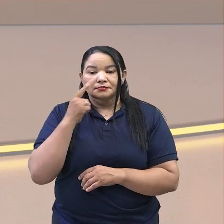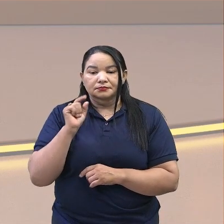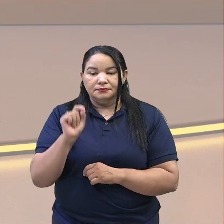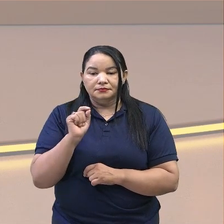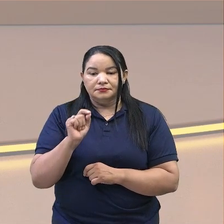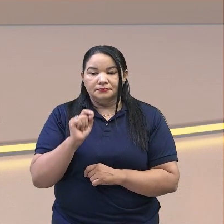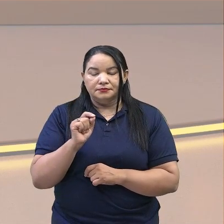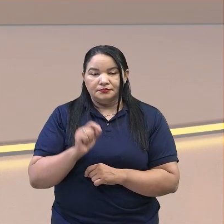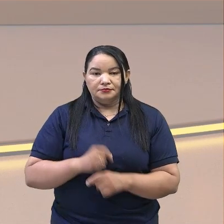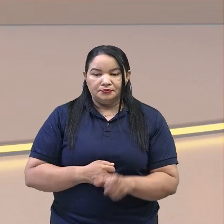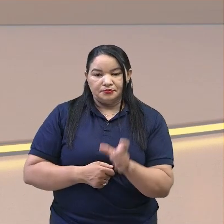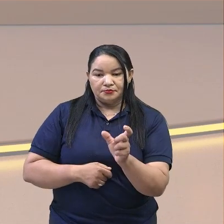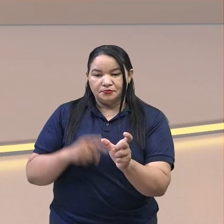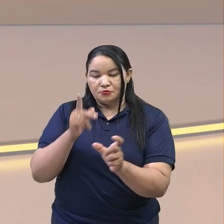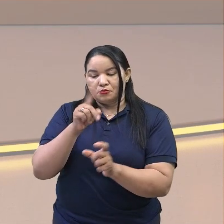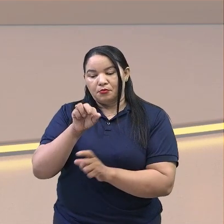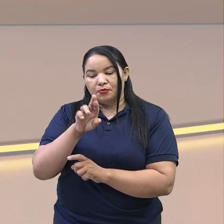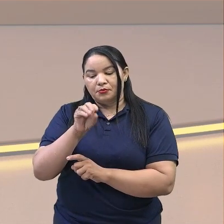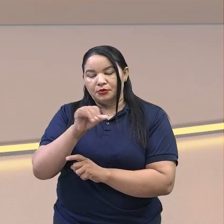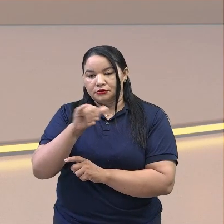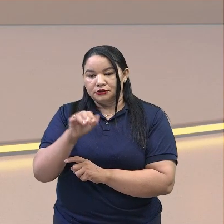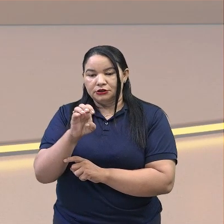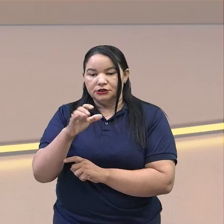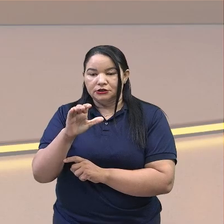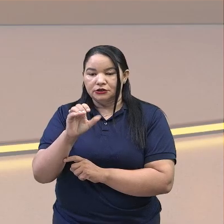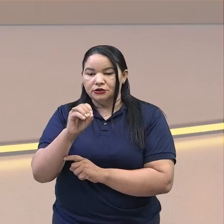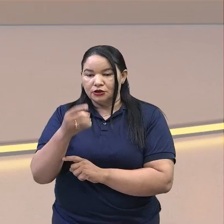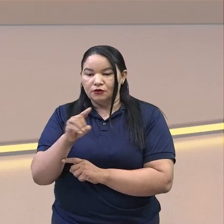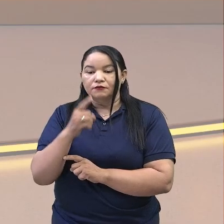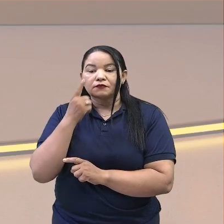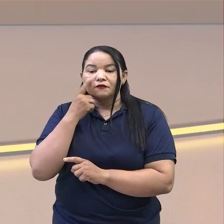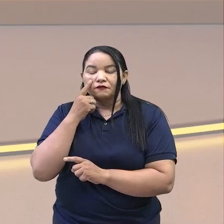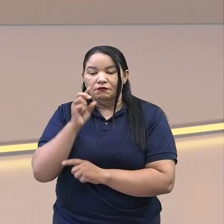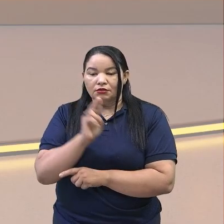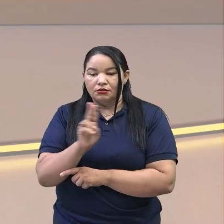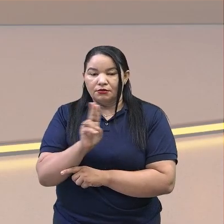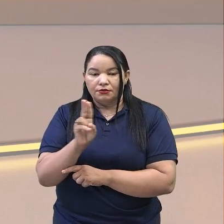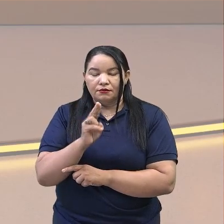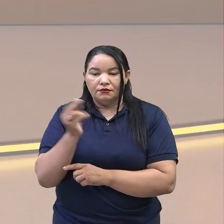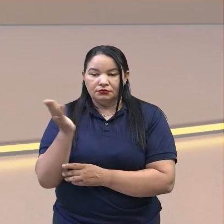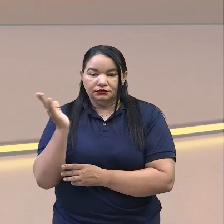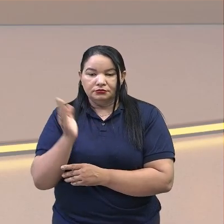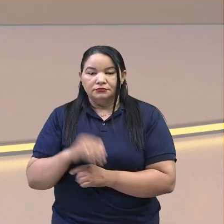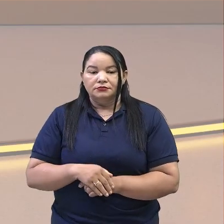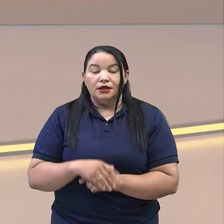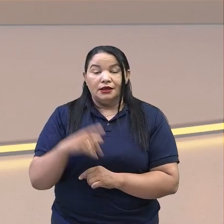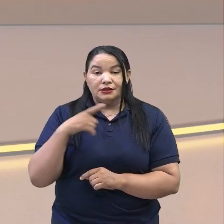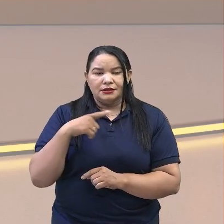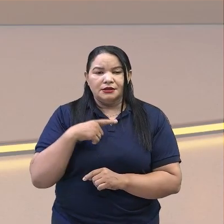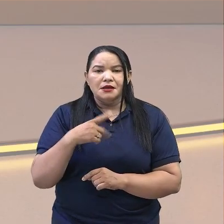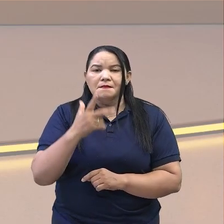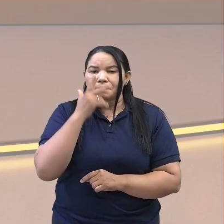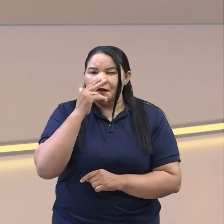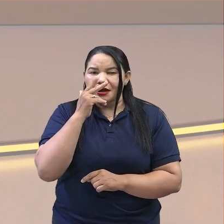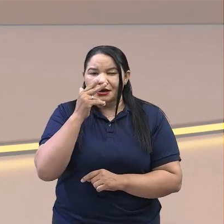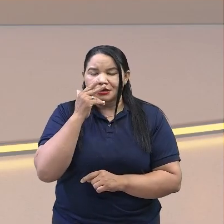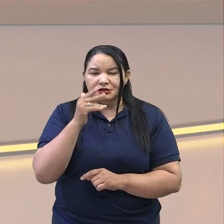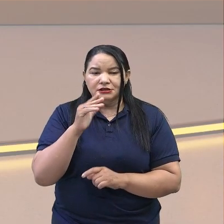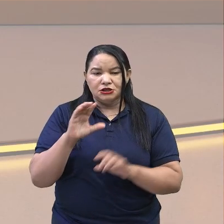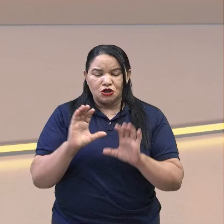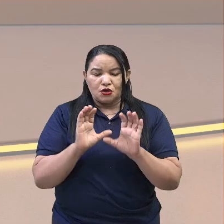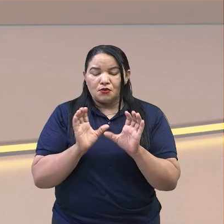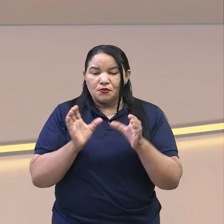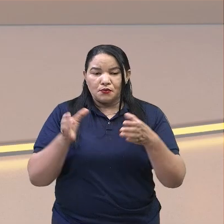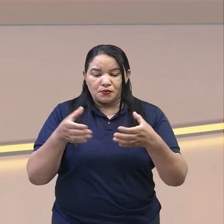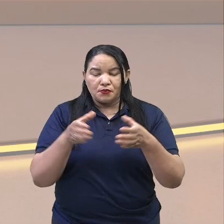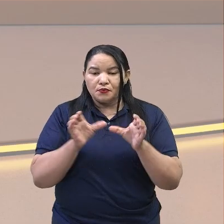É a projeção de Eckert 3. É um tipo de projeção cilíndrica, tá? Então, não se preocupe